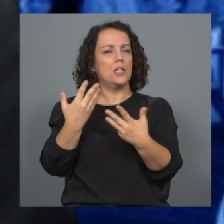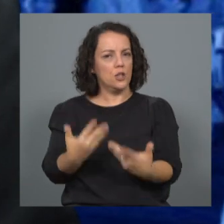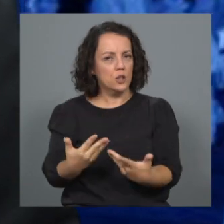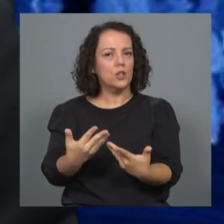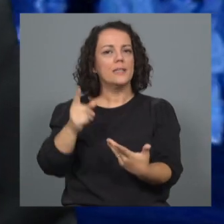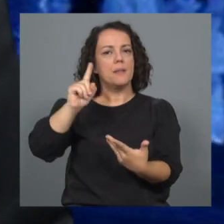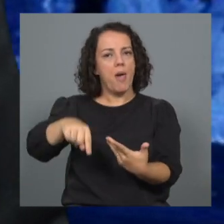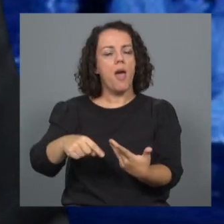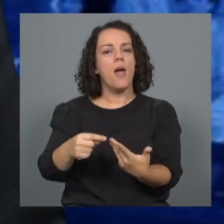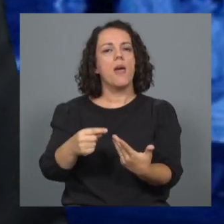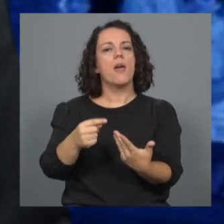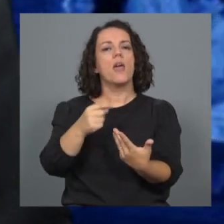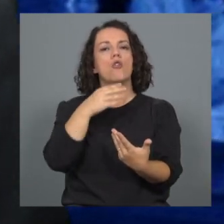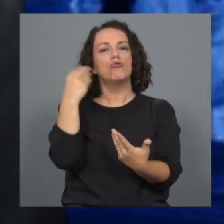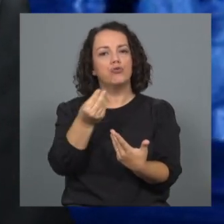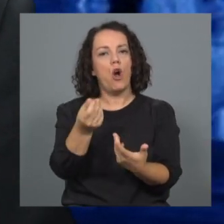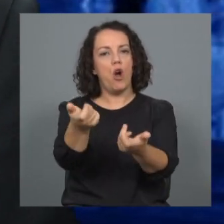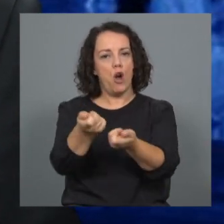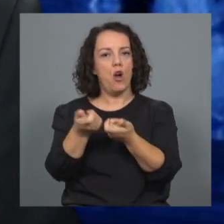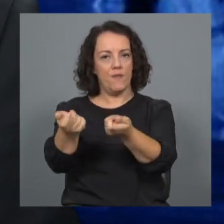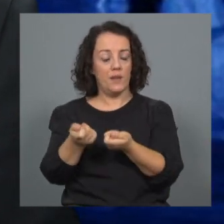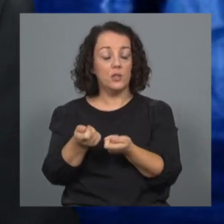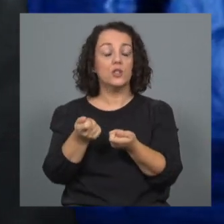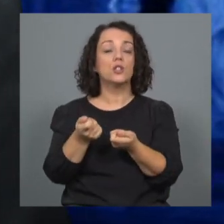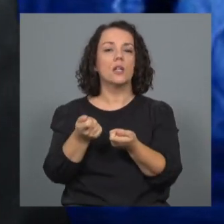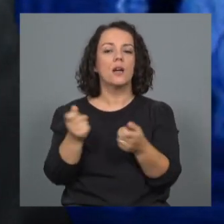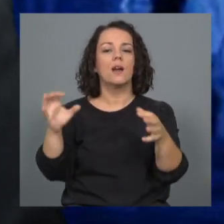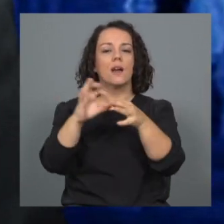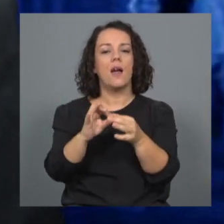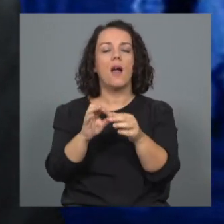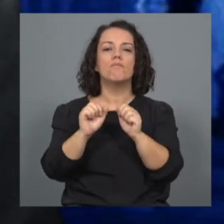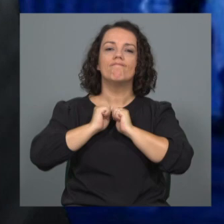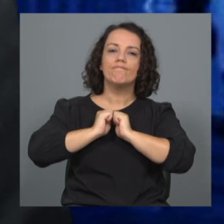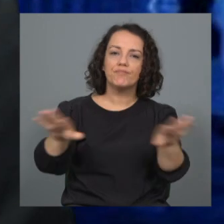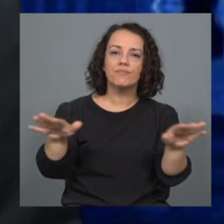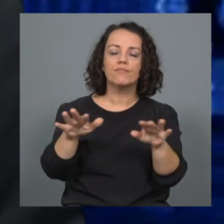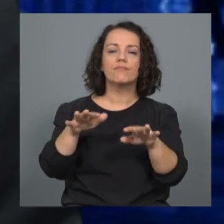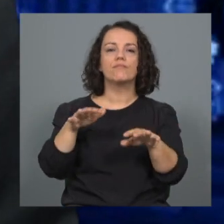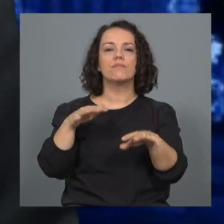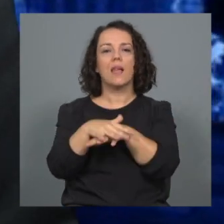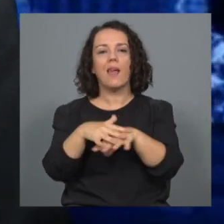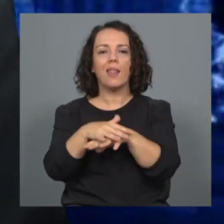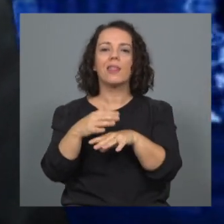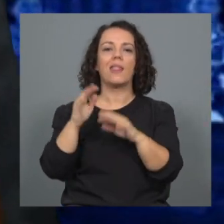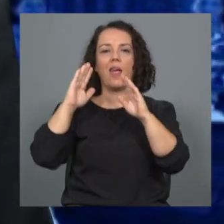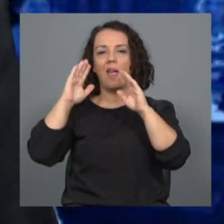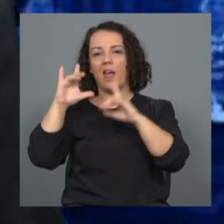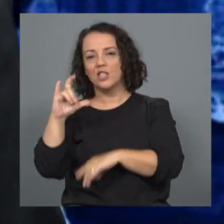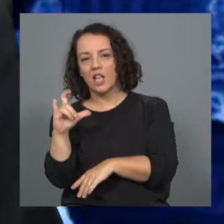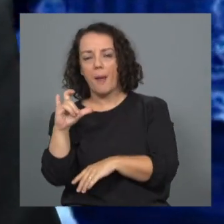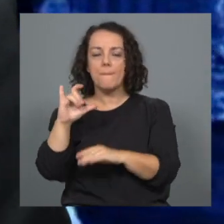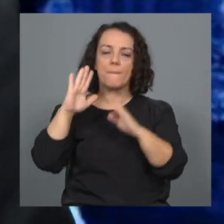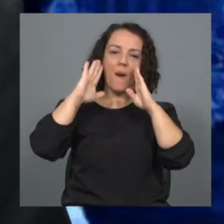e portanto, optámos por uma divulgação que está a ser feita via redes sociais, Facebook e Instagram, onde estão criadas páginas que estão a